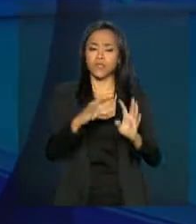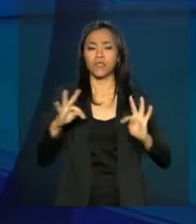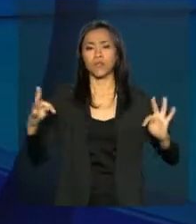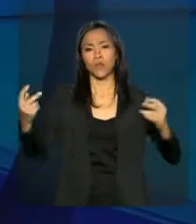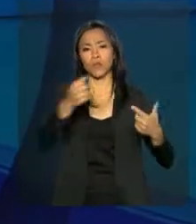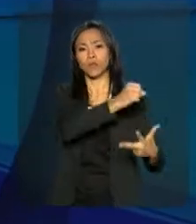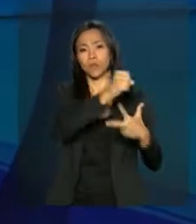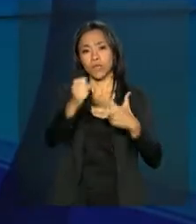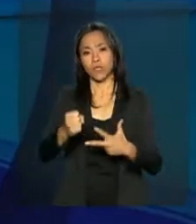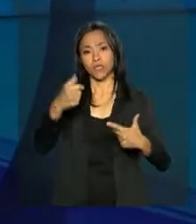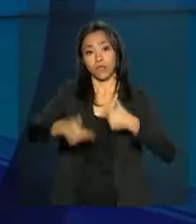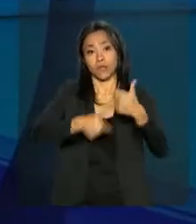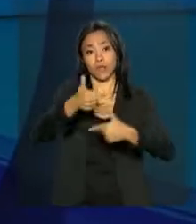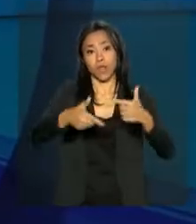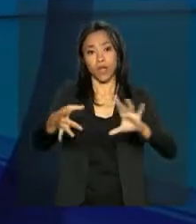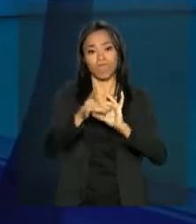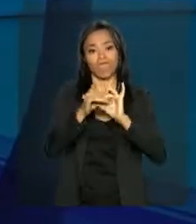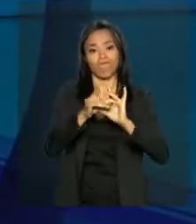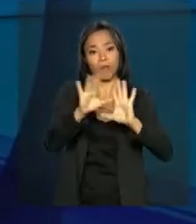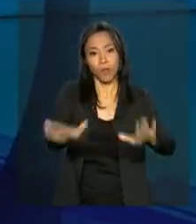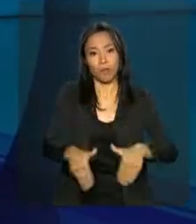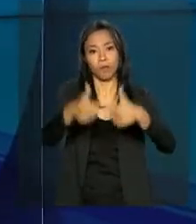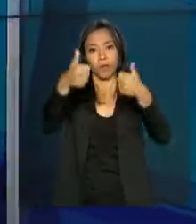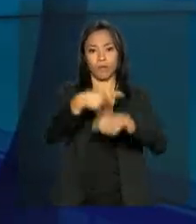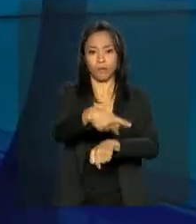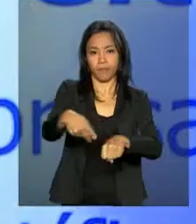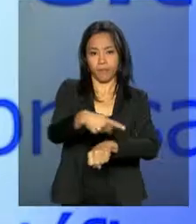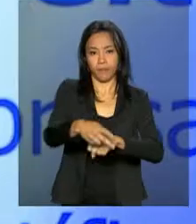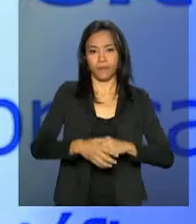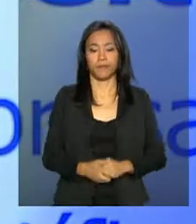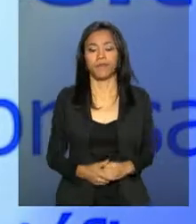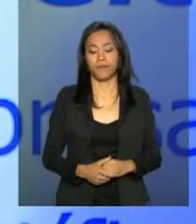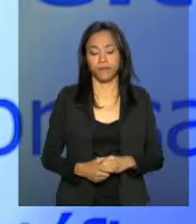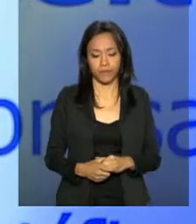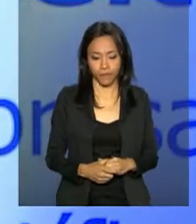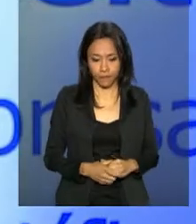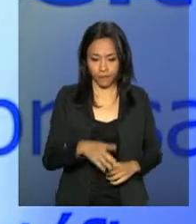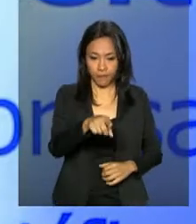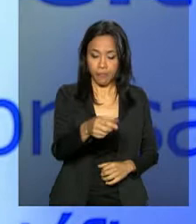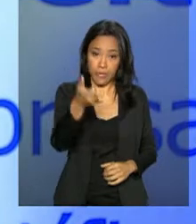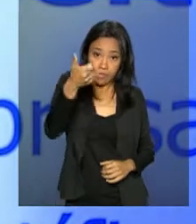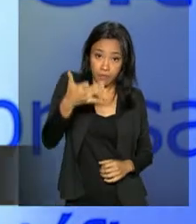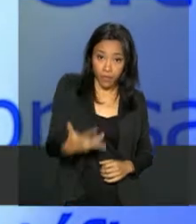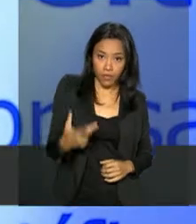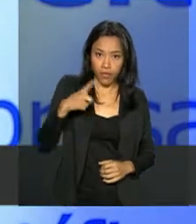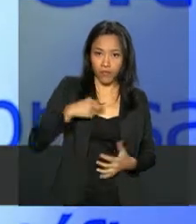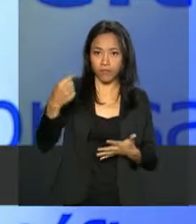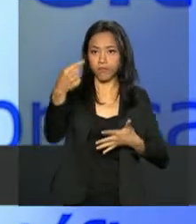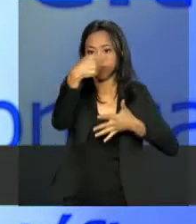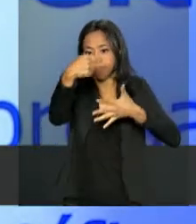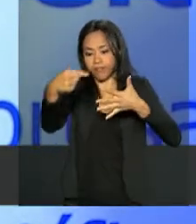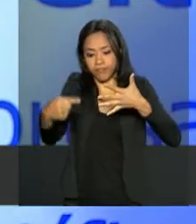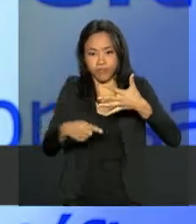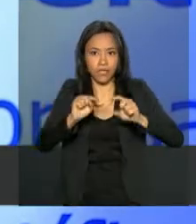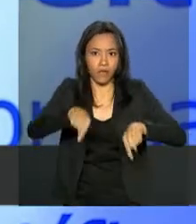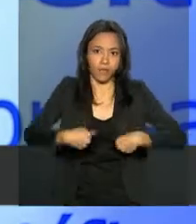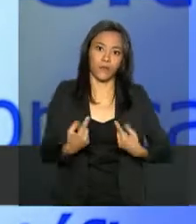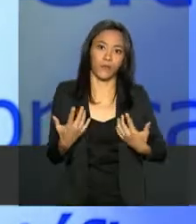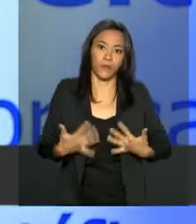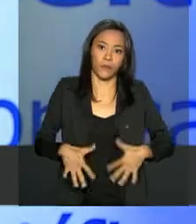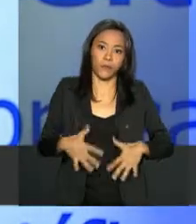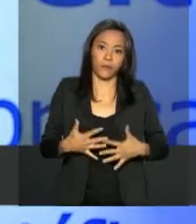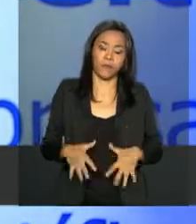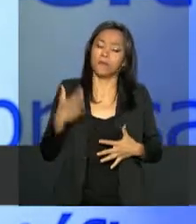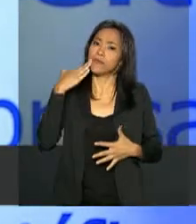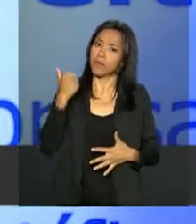trabalharem juntos para um país melhor nós temos muitos desafios a gente sabe que o brasil